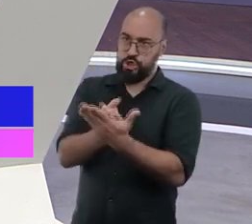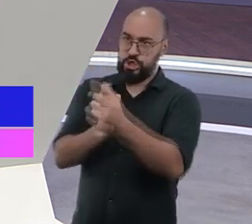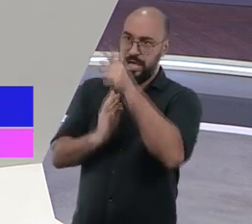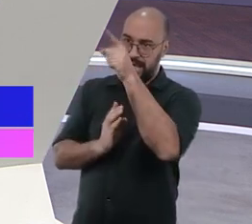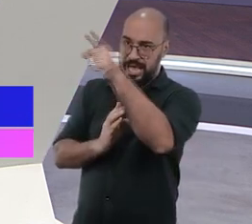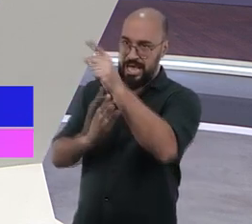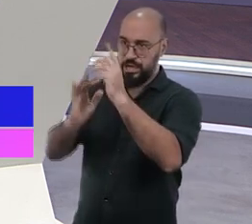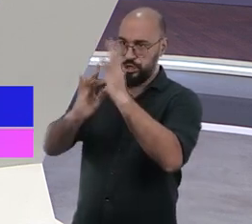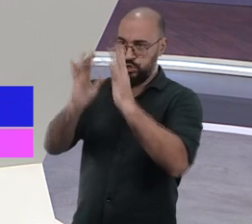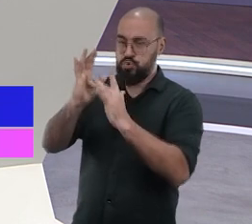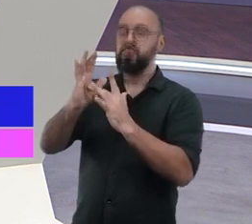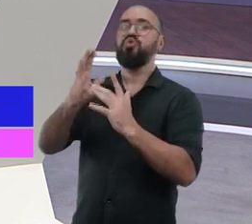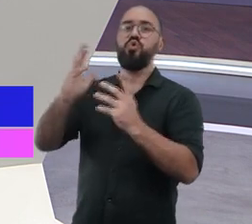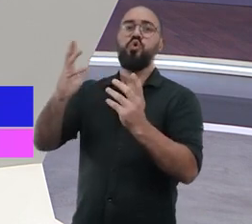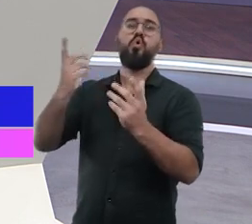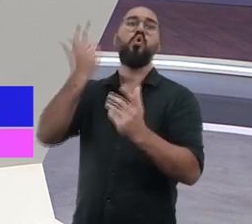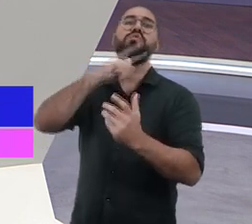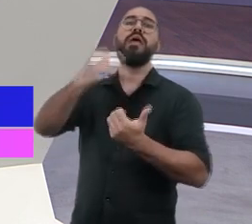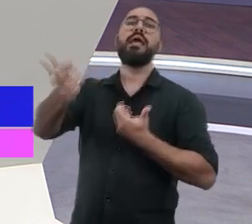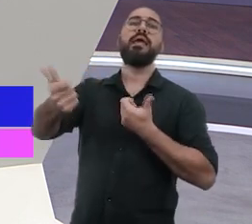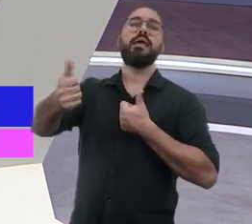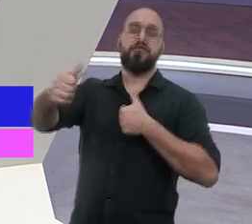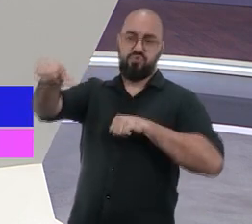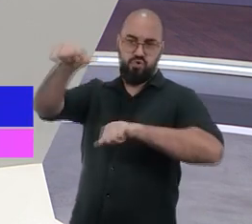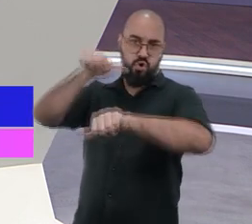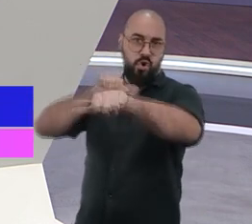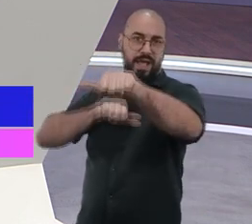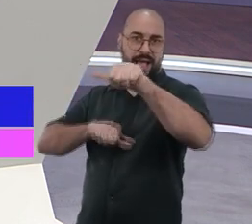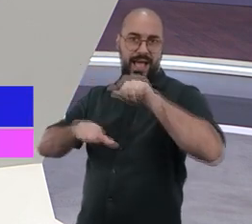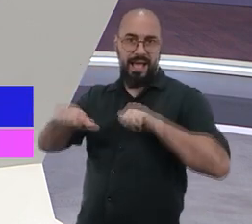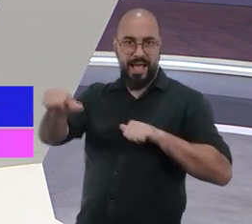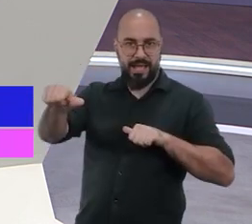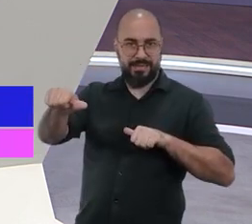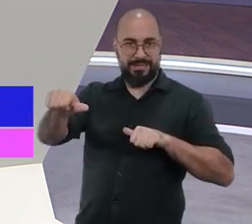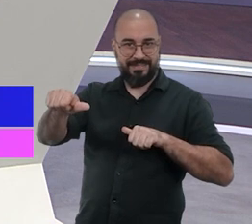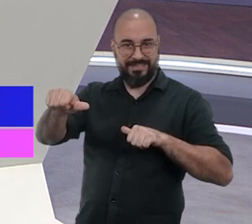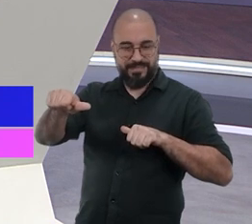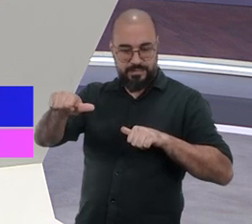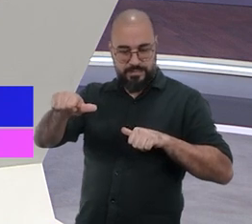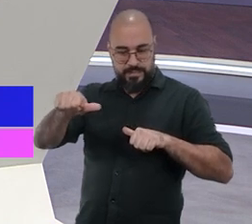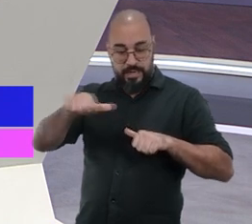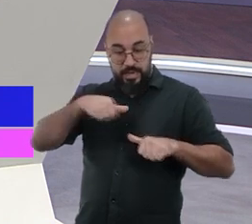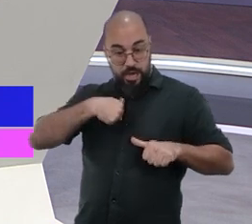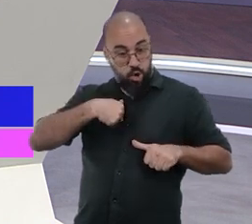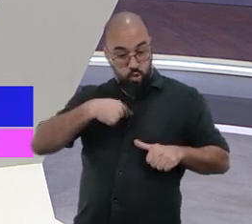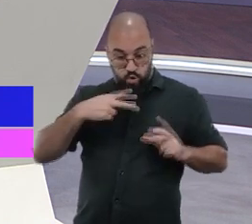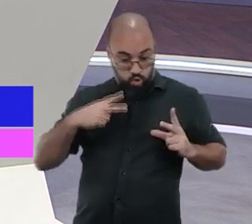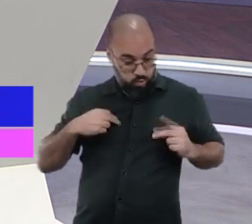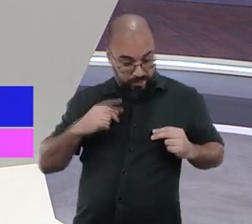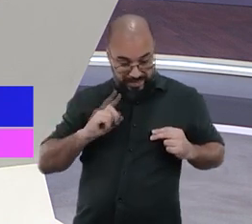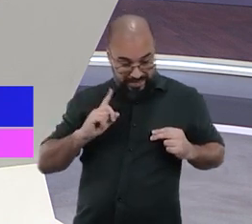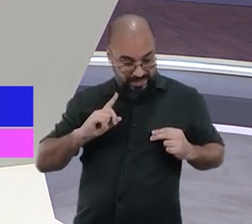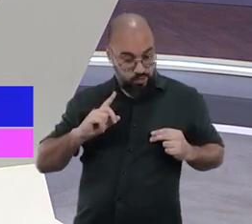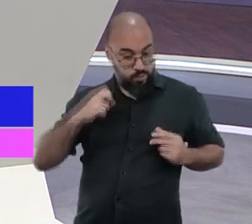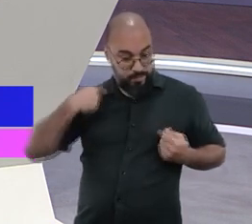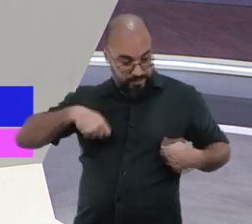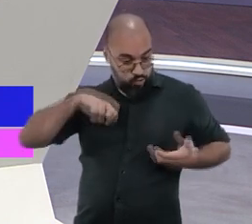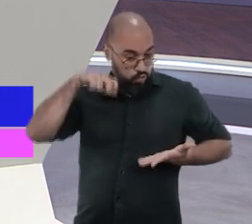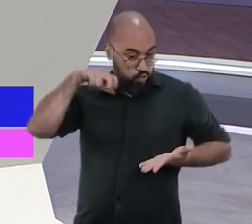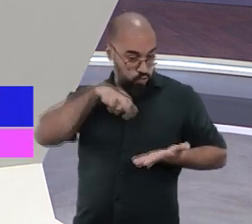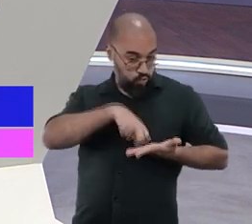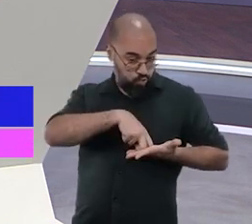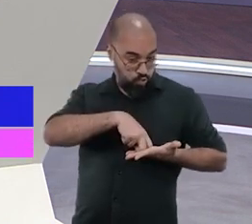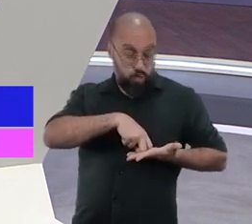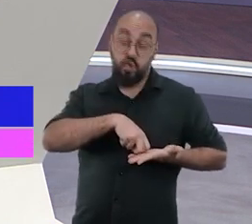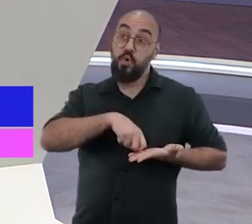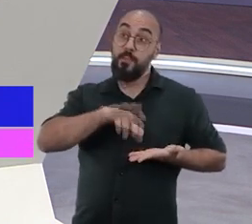a injustiça do ser humano. Então, se eu quero ser salvo, eu serei salvo pela graça. E para eu ter acesso